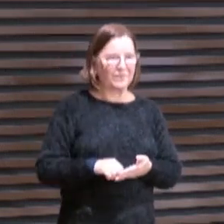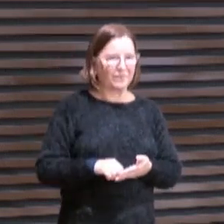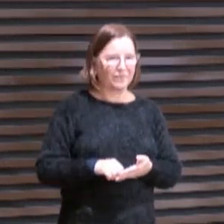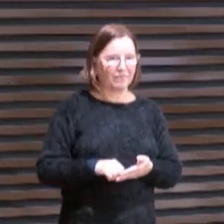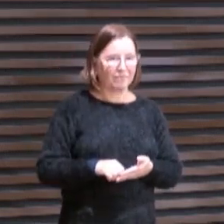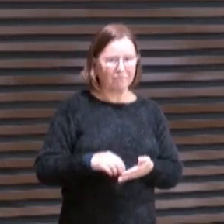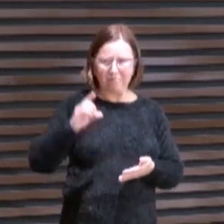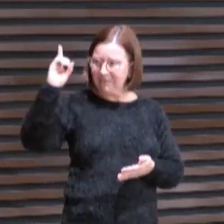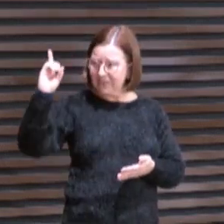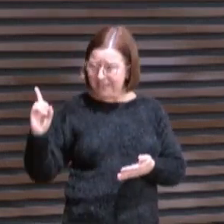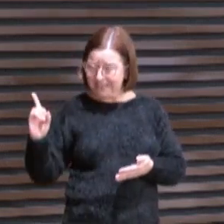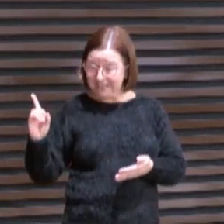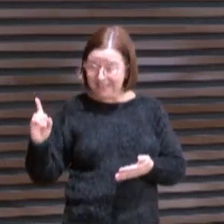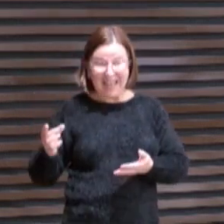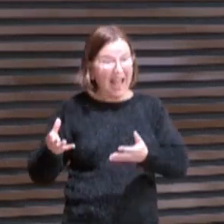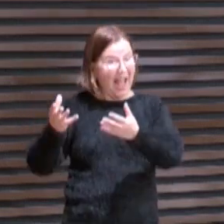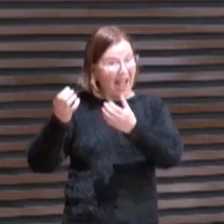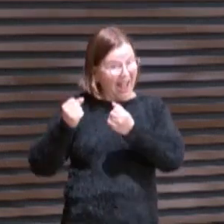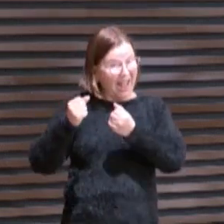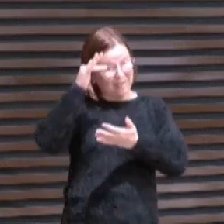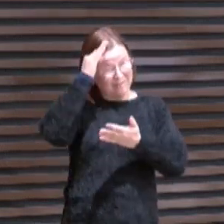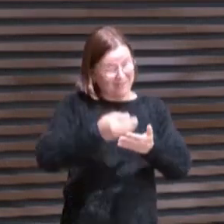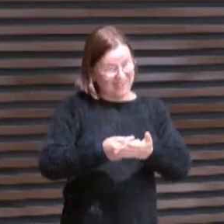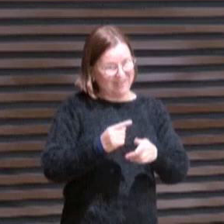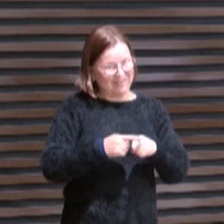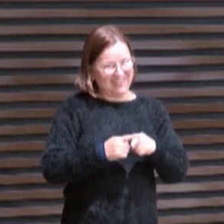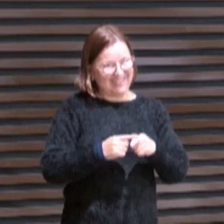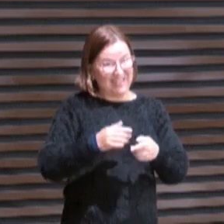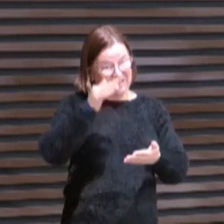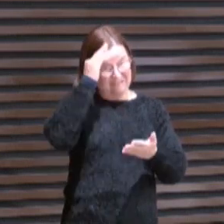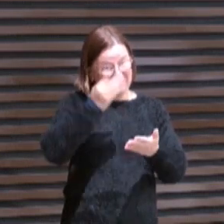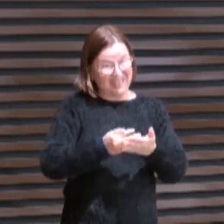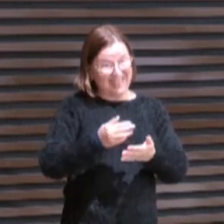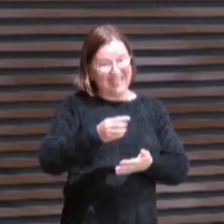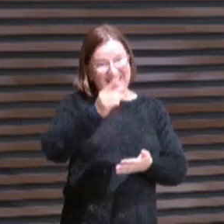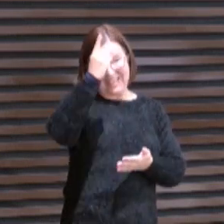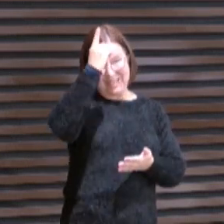uma fé. Porque a fé é um dom de Deus.